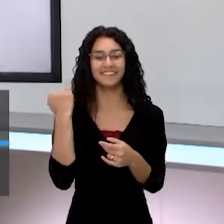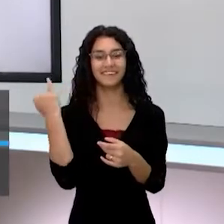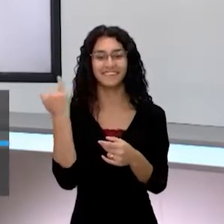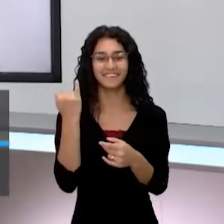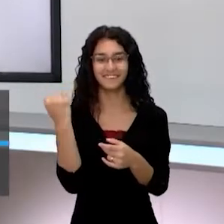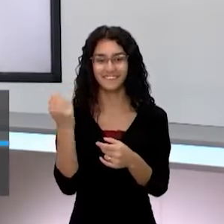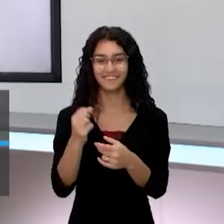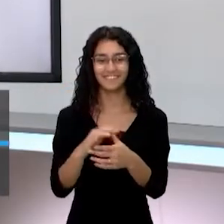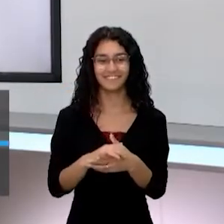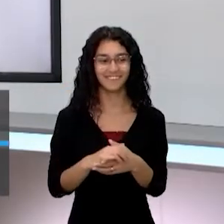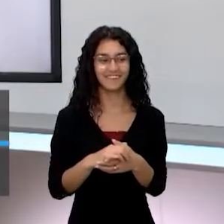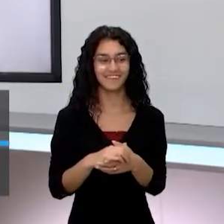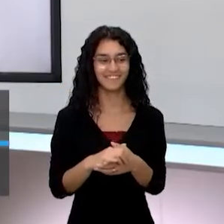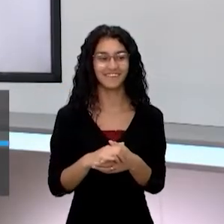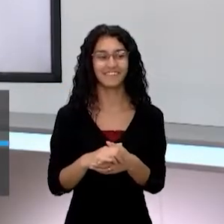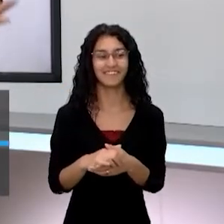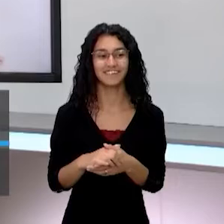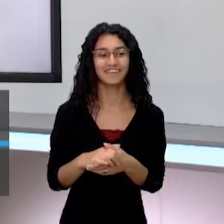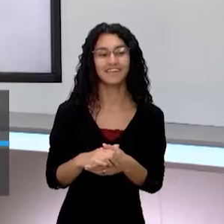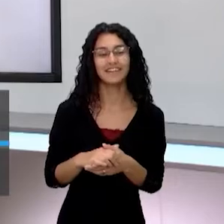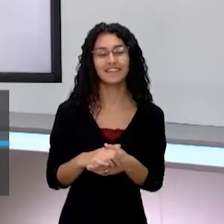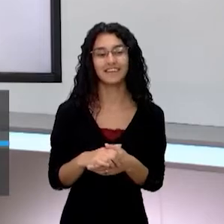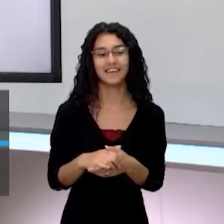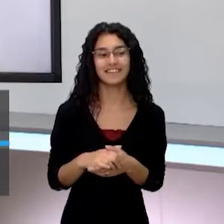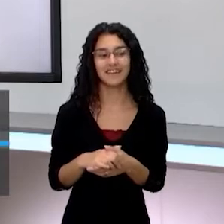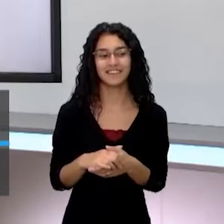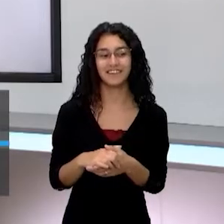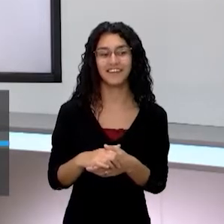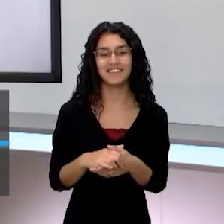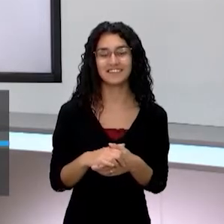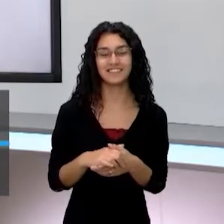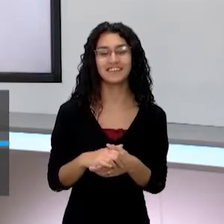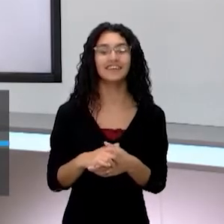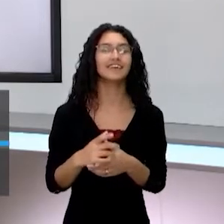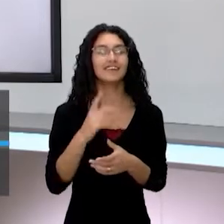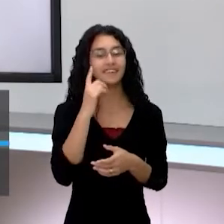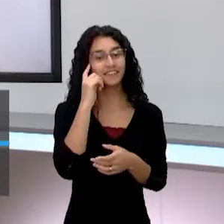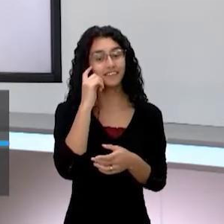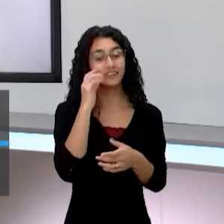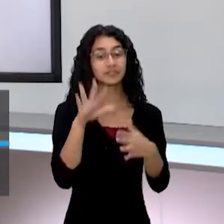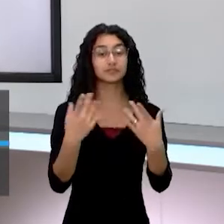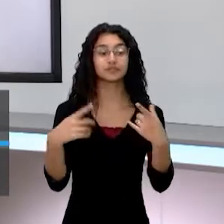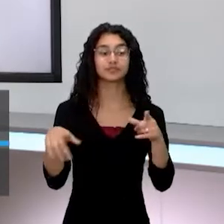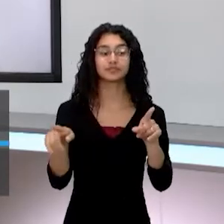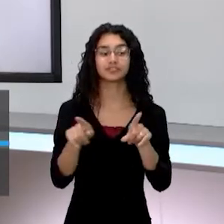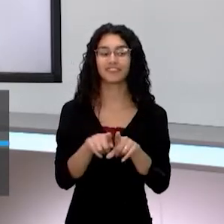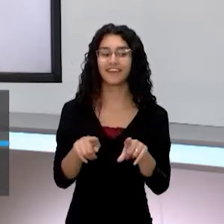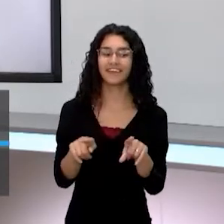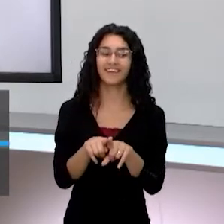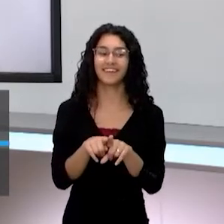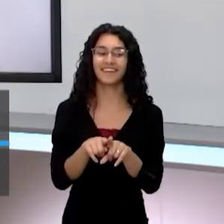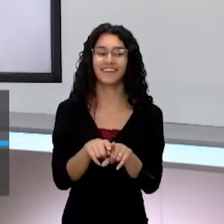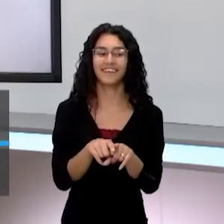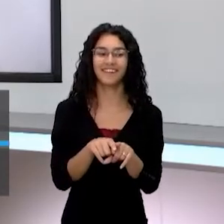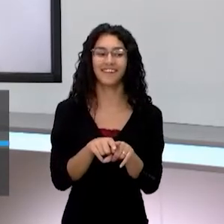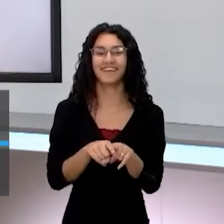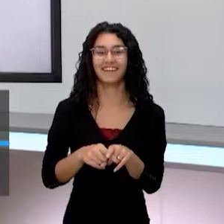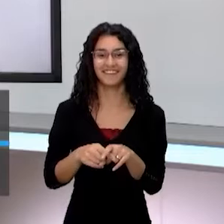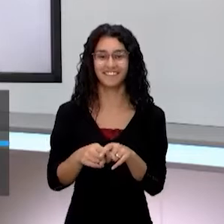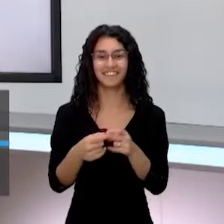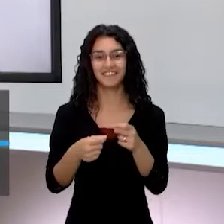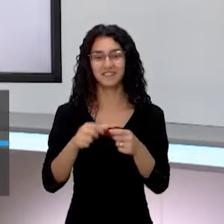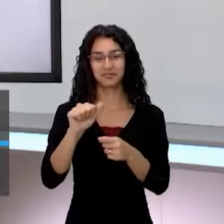exemplo, de relação à vida na Terra, né, a evolução da vida, é a questão principal que a gente fala, quando a gente fala de planetas, é